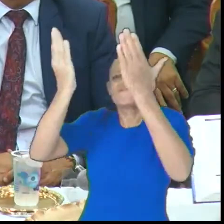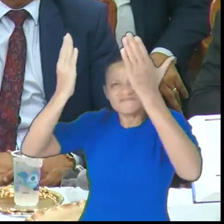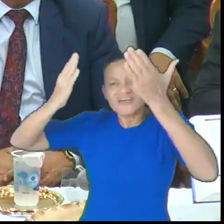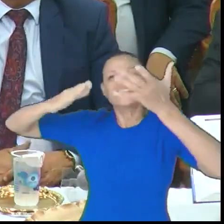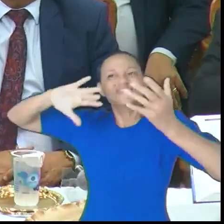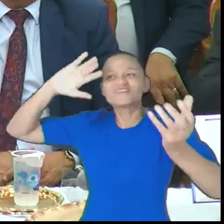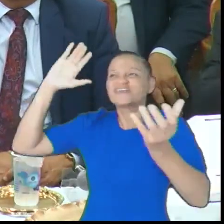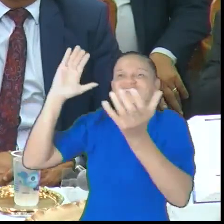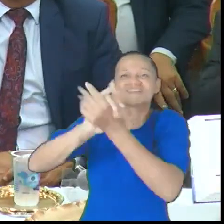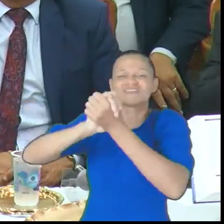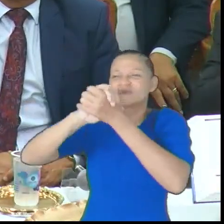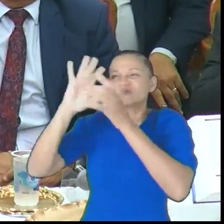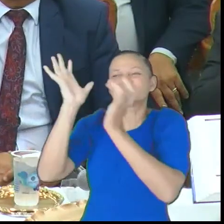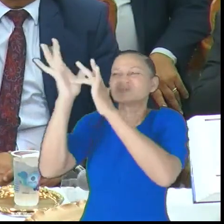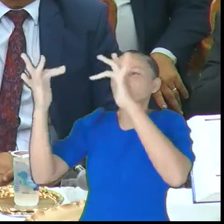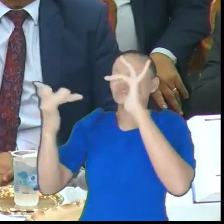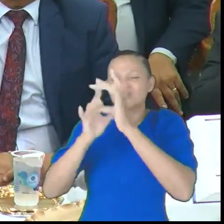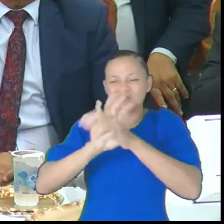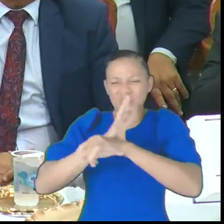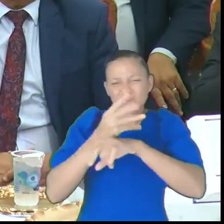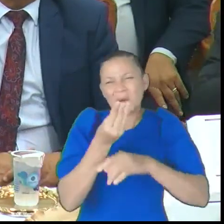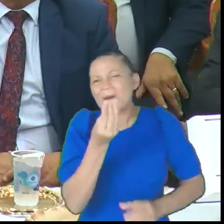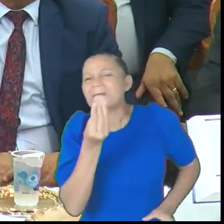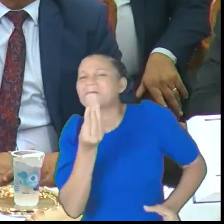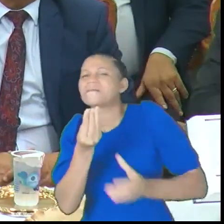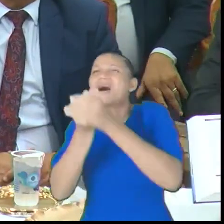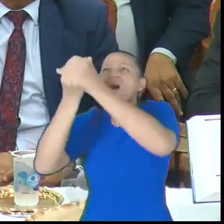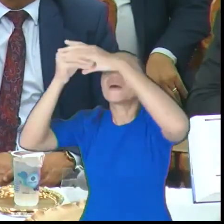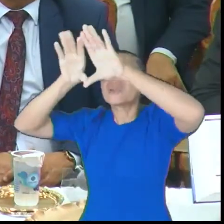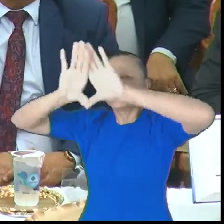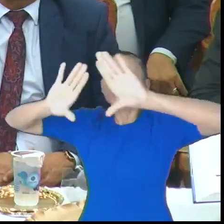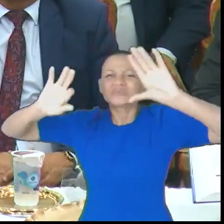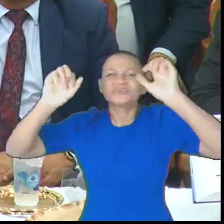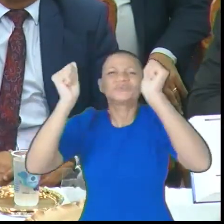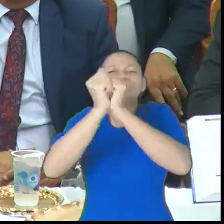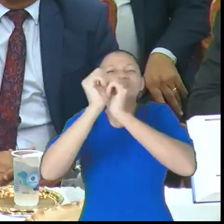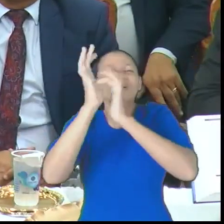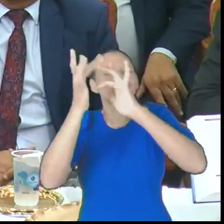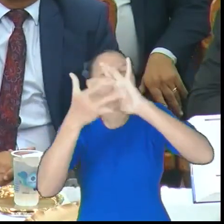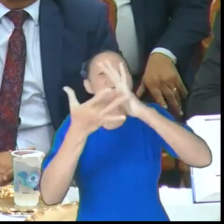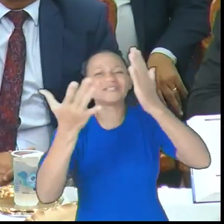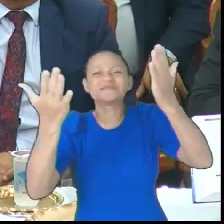e a igreja estará lá.